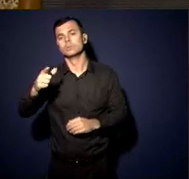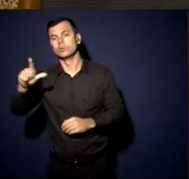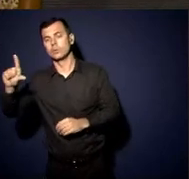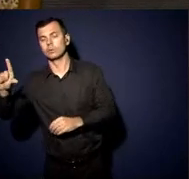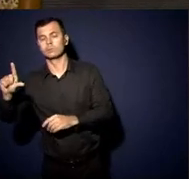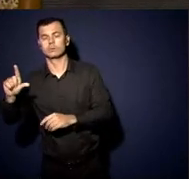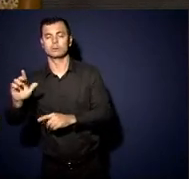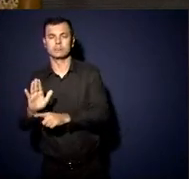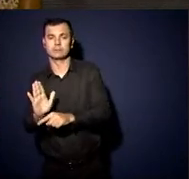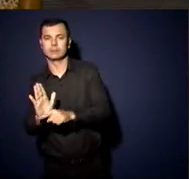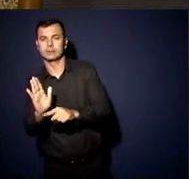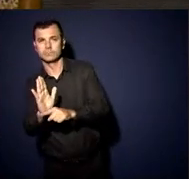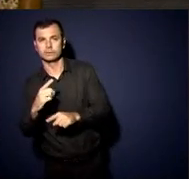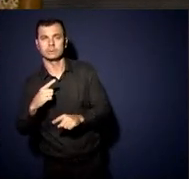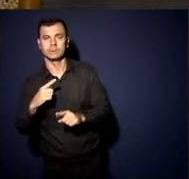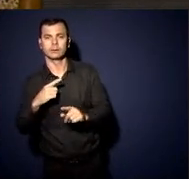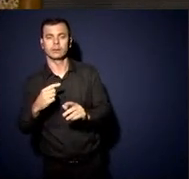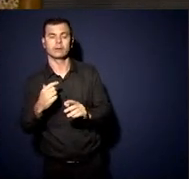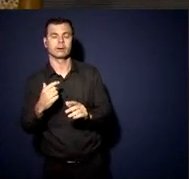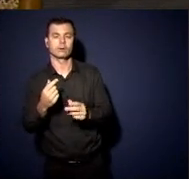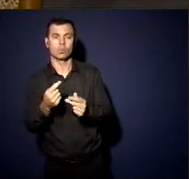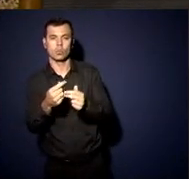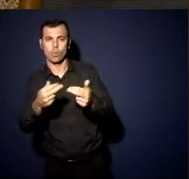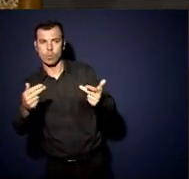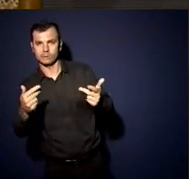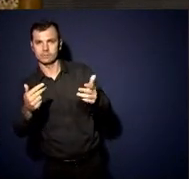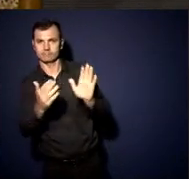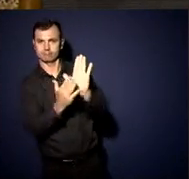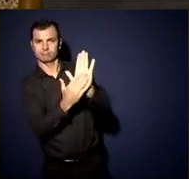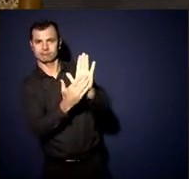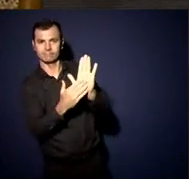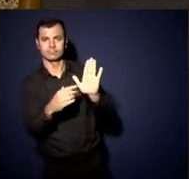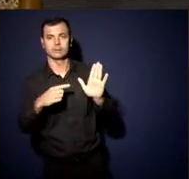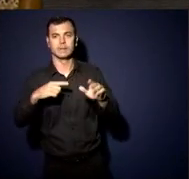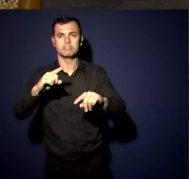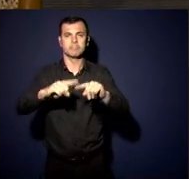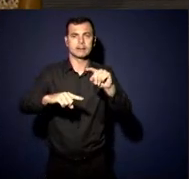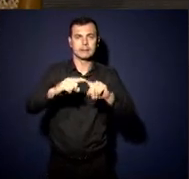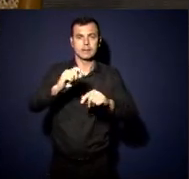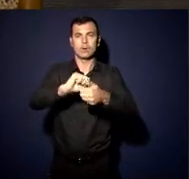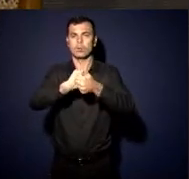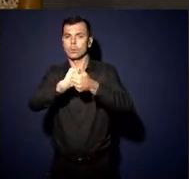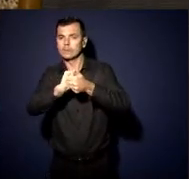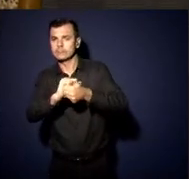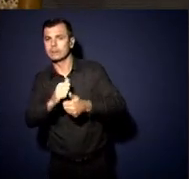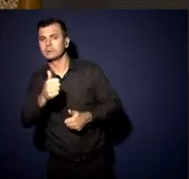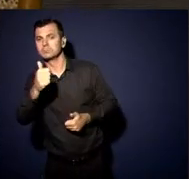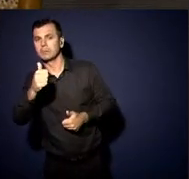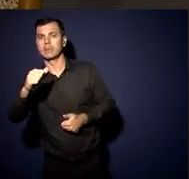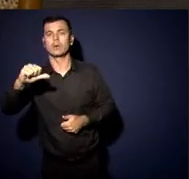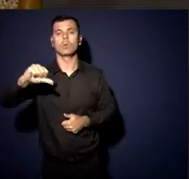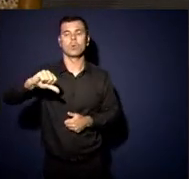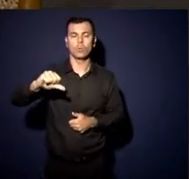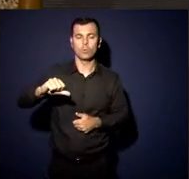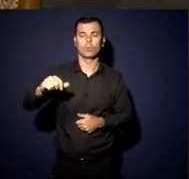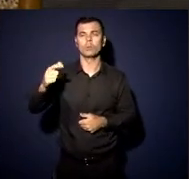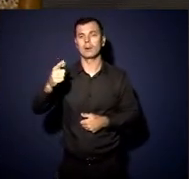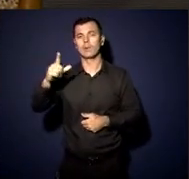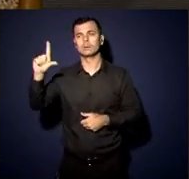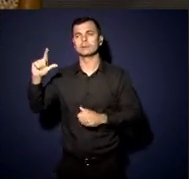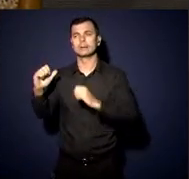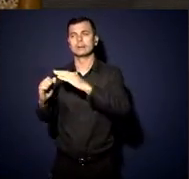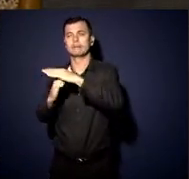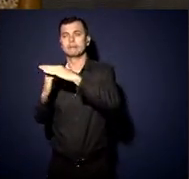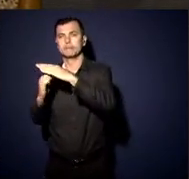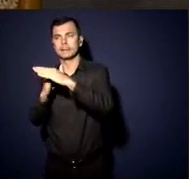no contexto de ofertas supervisionam a qualidade dos materiais empresas de haten supervisionam